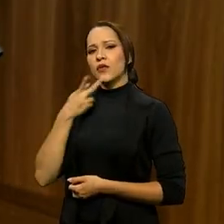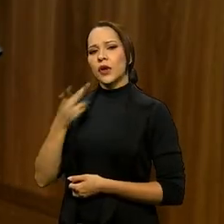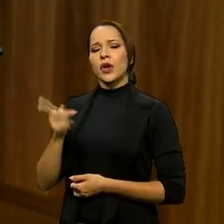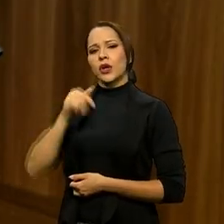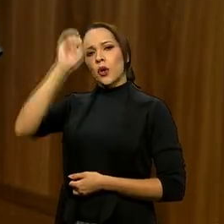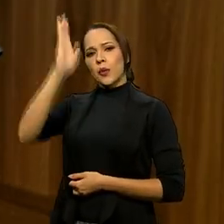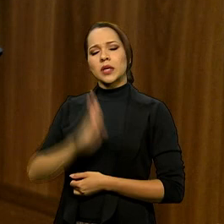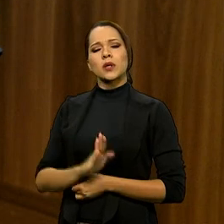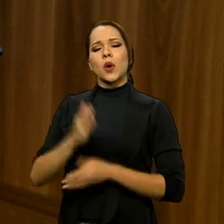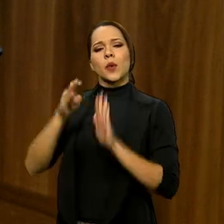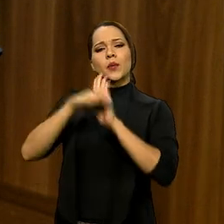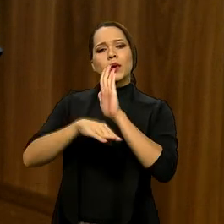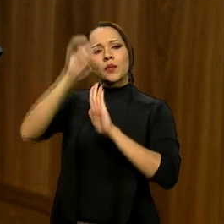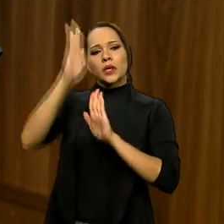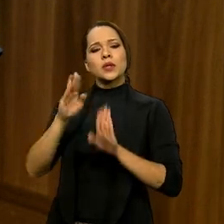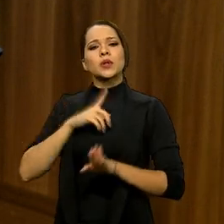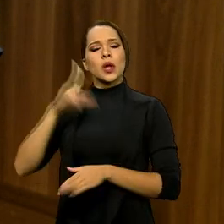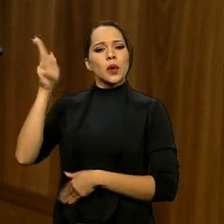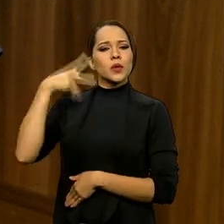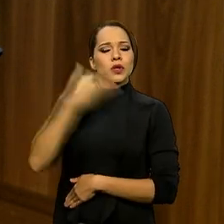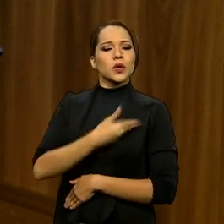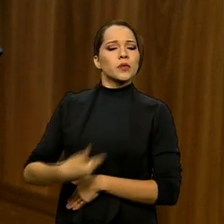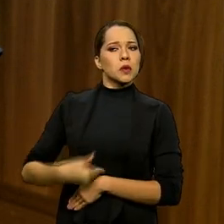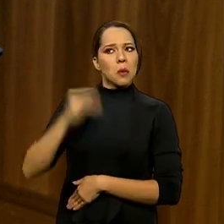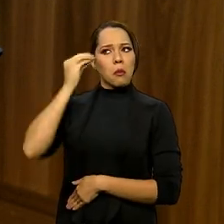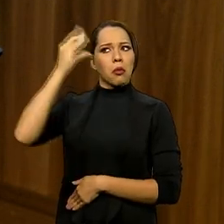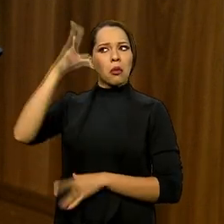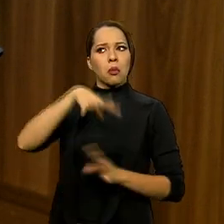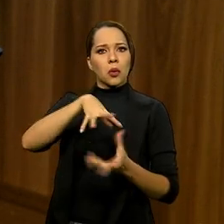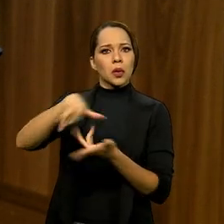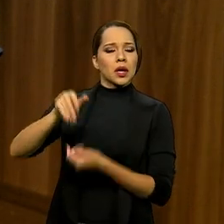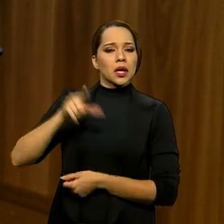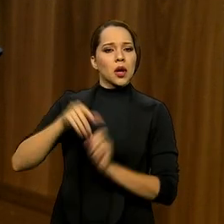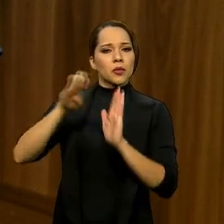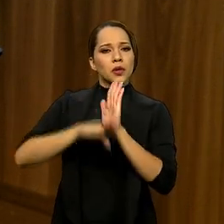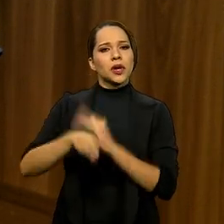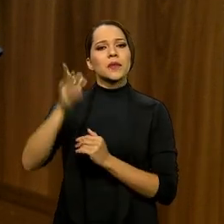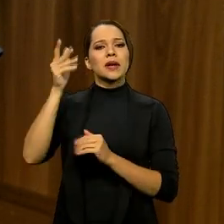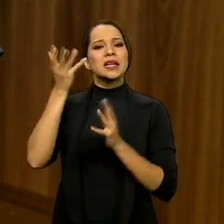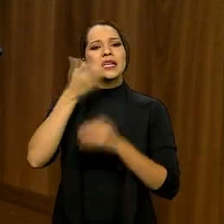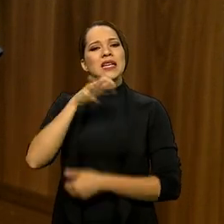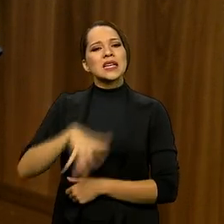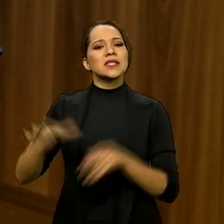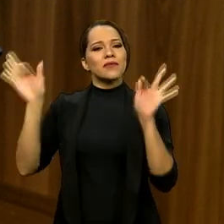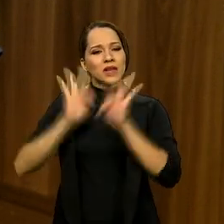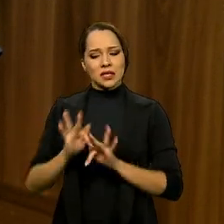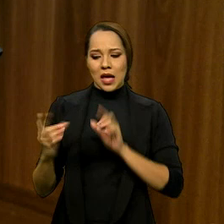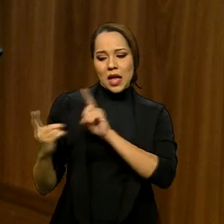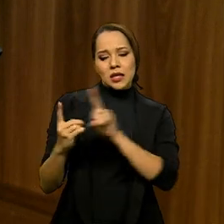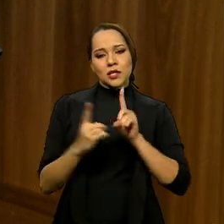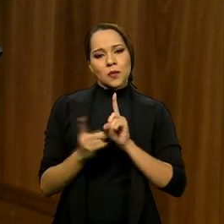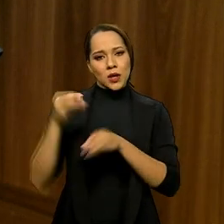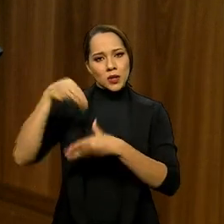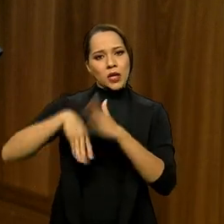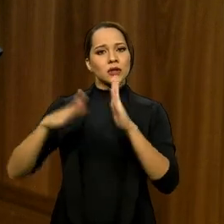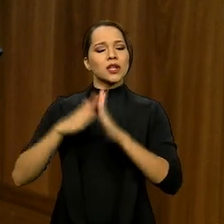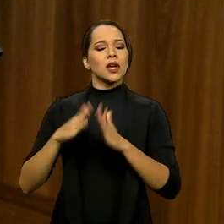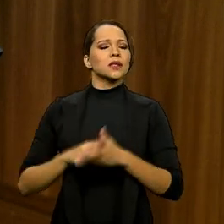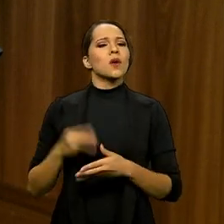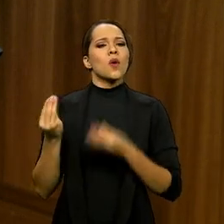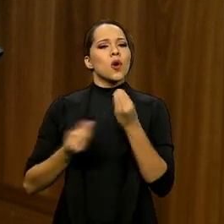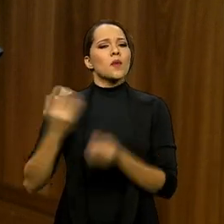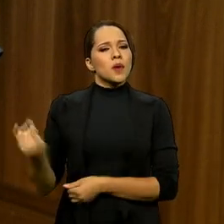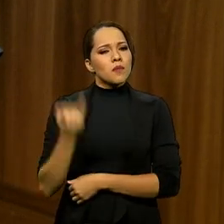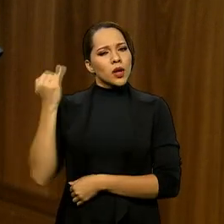o Brasil, um programa que o Brasil tem, que é uma política pública reconhecida no mundo inteiro, que é o programa Criança Feliz, isso, com atendimento domiciliar. Qual a